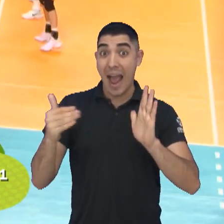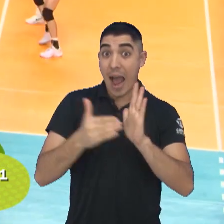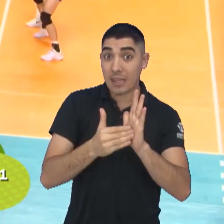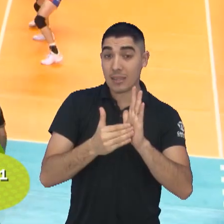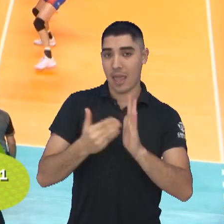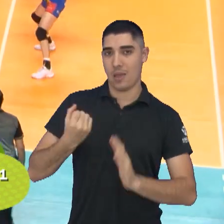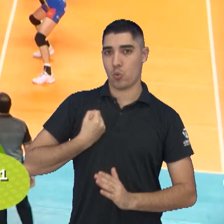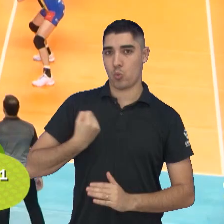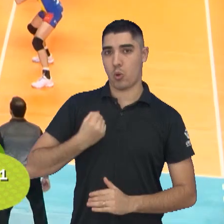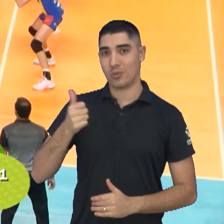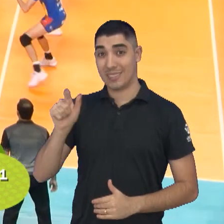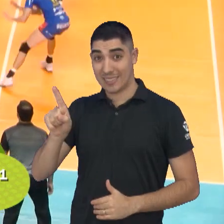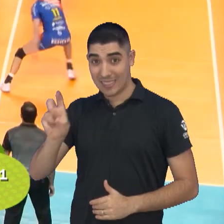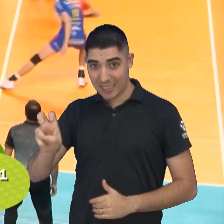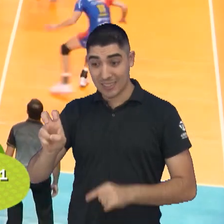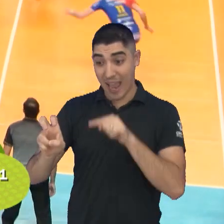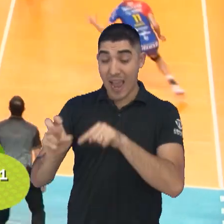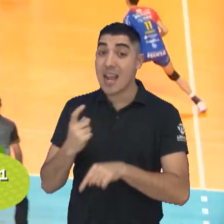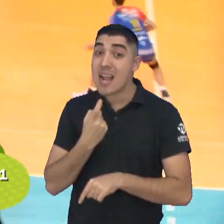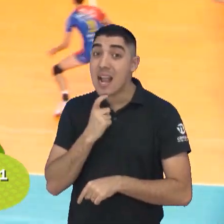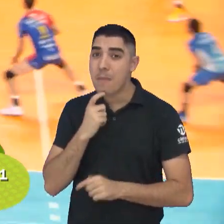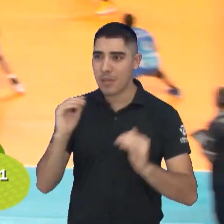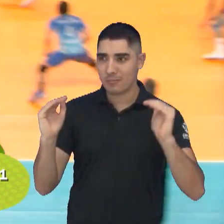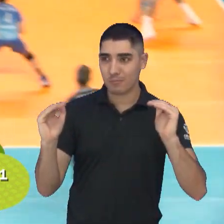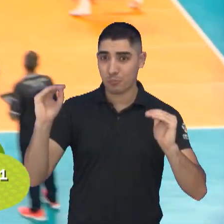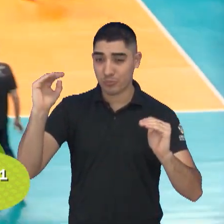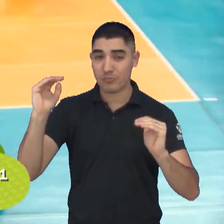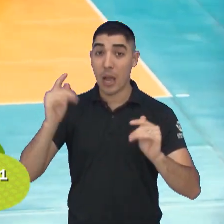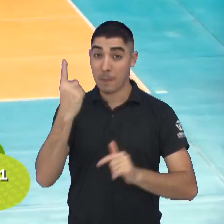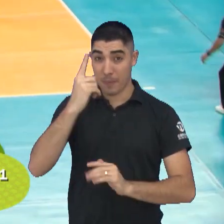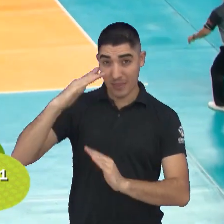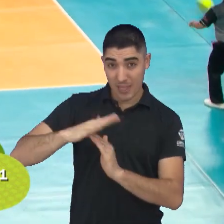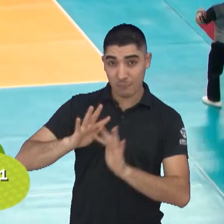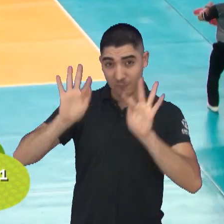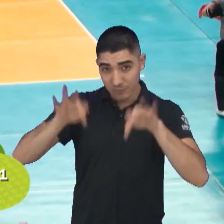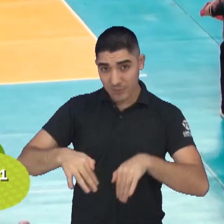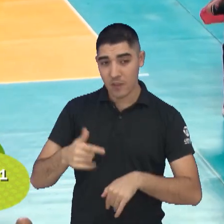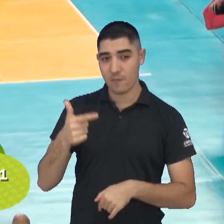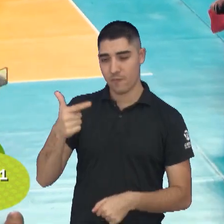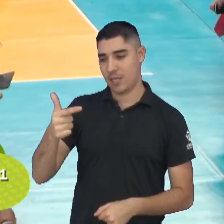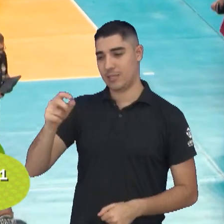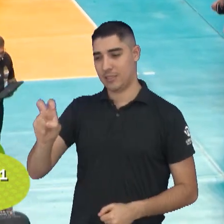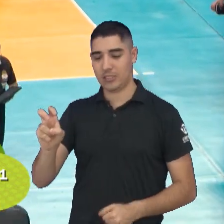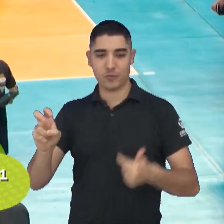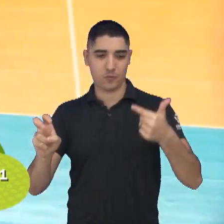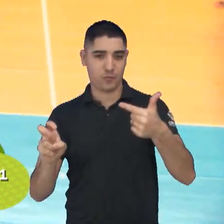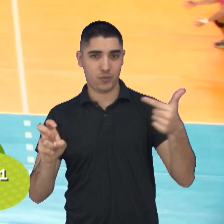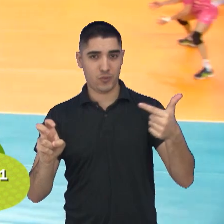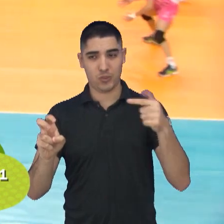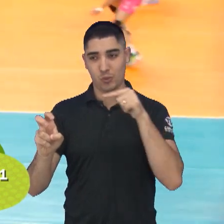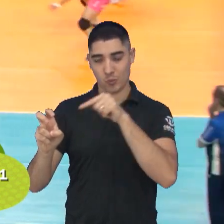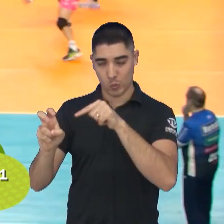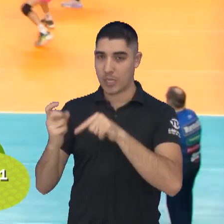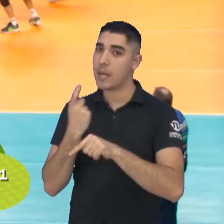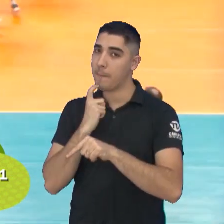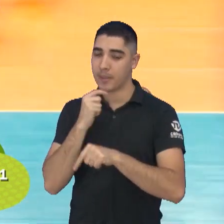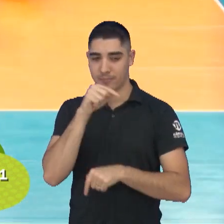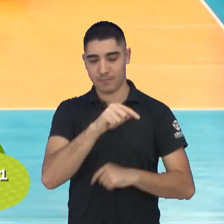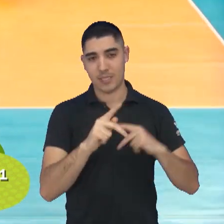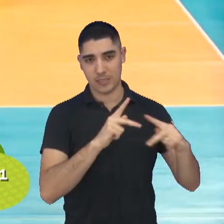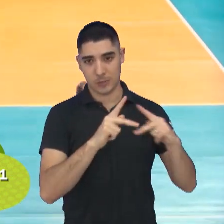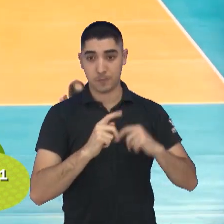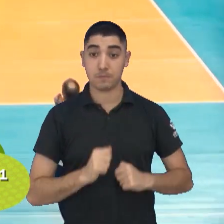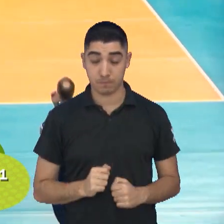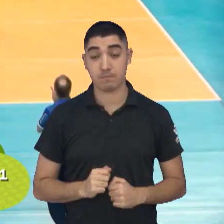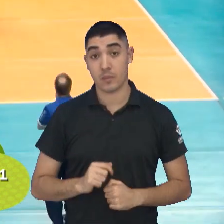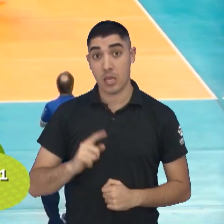mas aí o Campinas abriu vantagem e fechou o primeiro set em 25-22. No segundo set, o equilíbrio